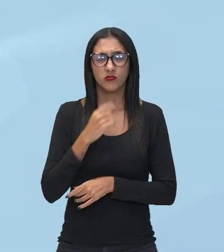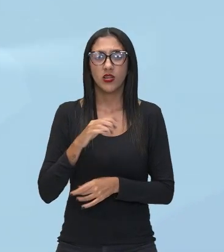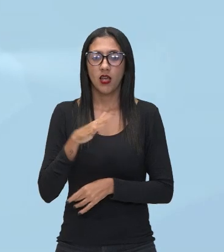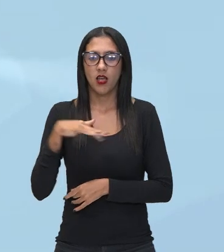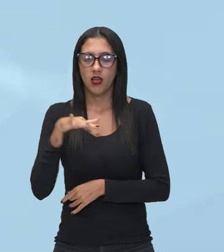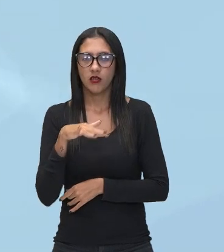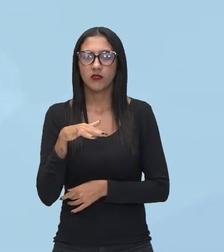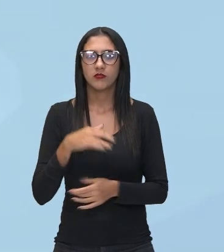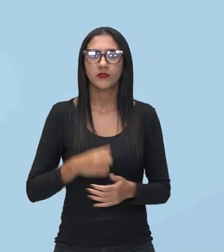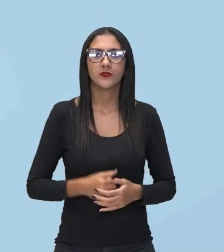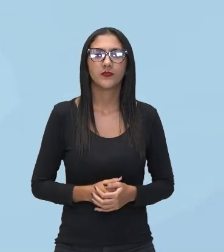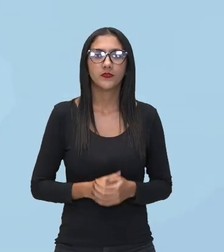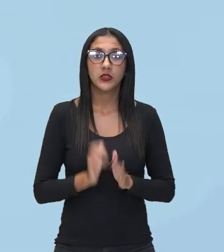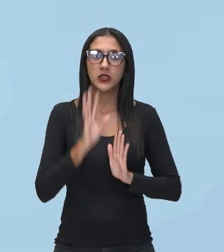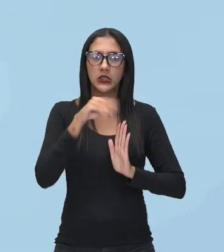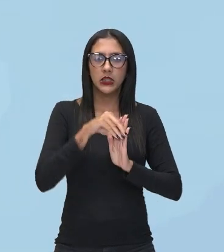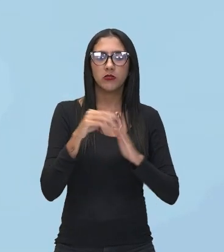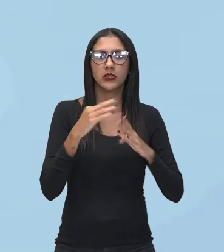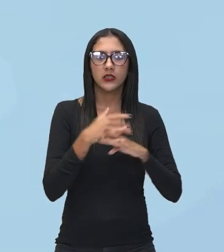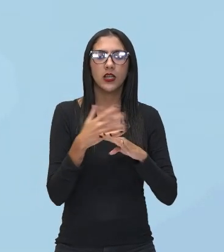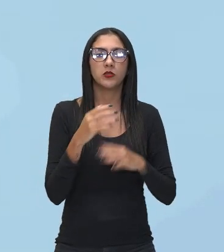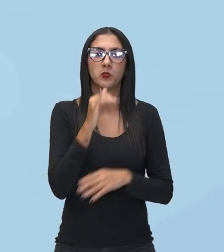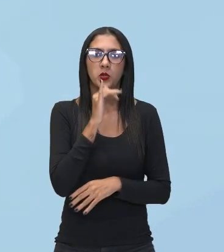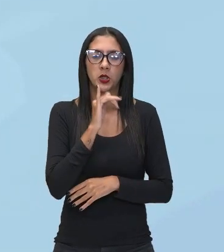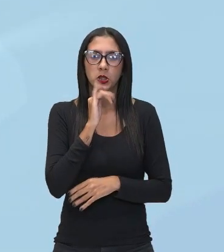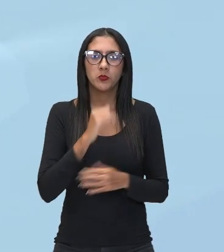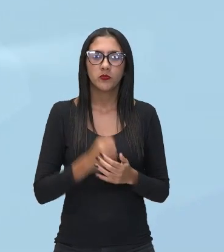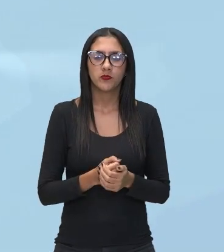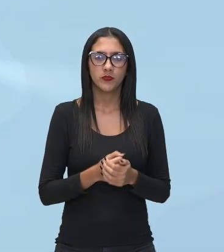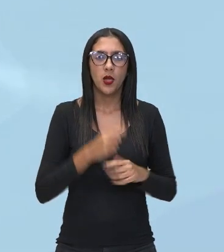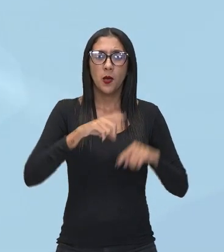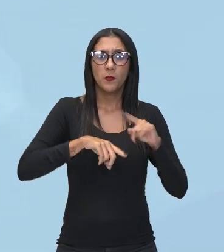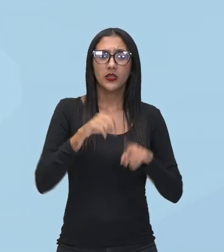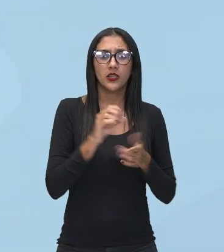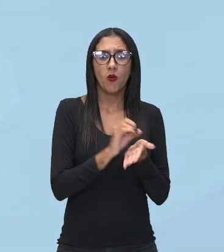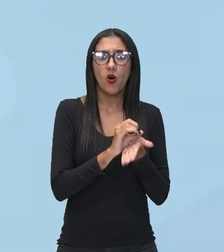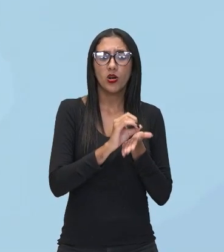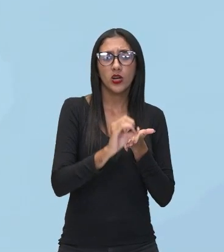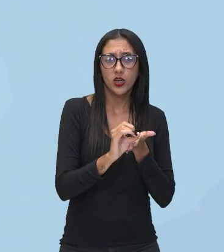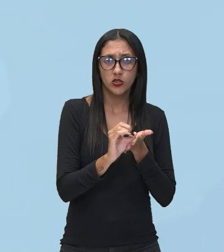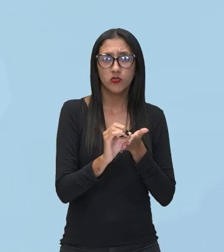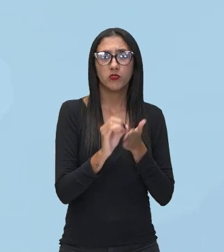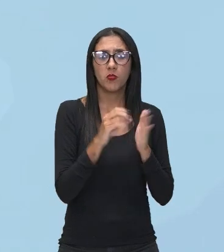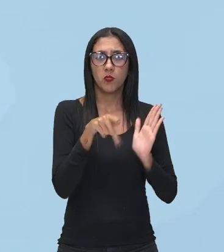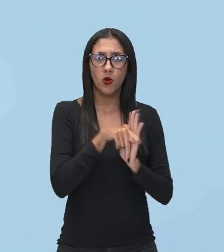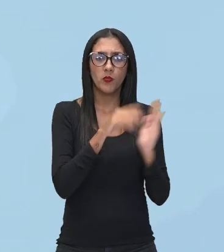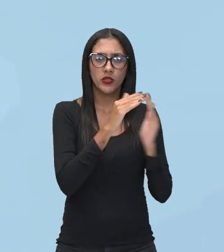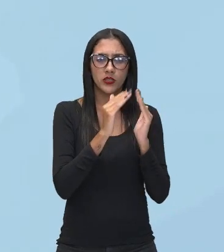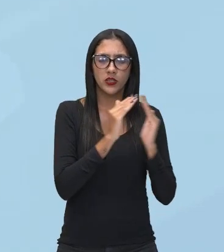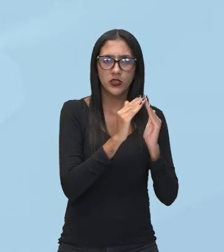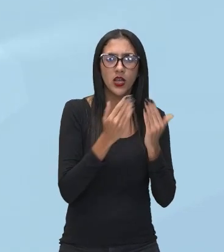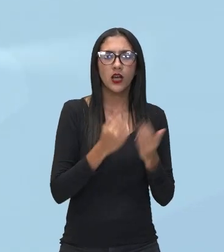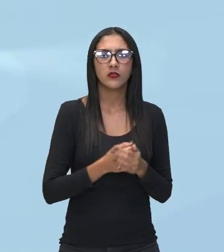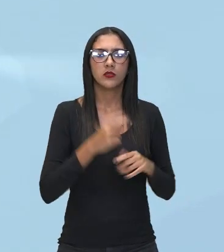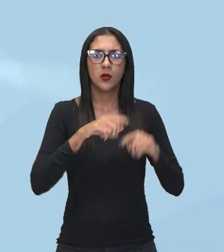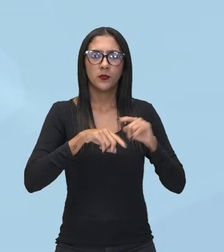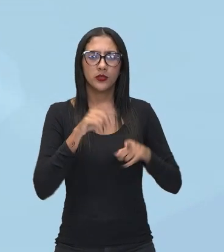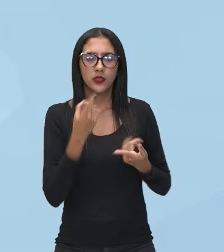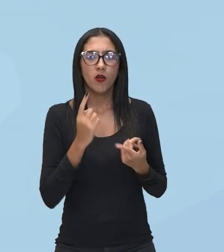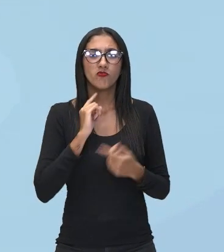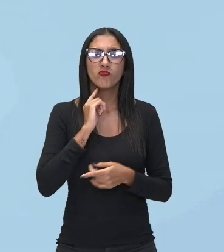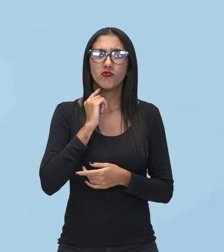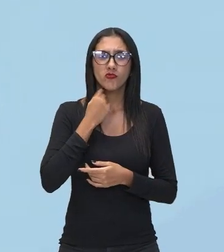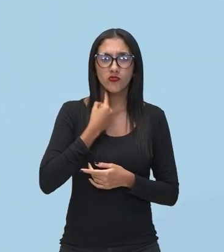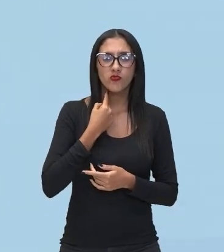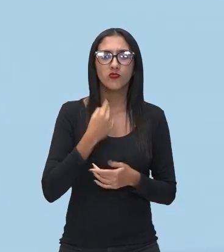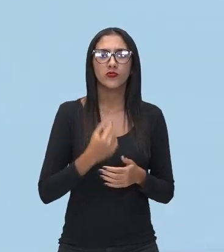áreas urbanas, né? Através dos resíduos domésticos, dos resíduos plásticos, as águas residuais,